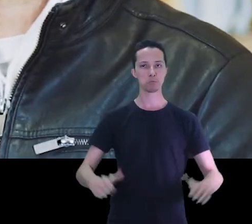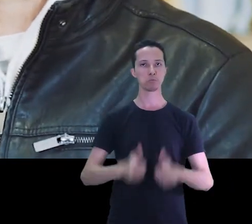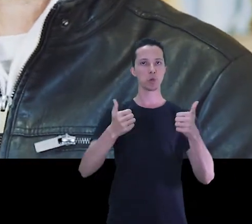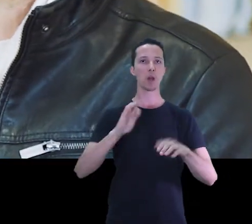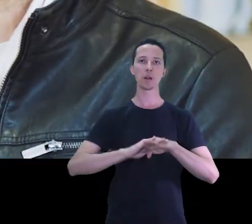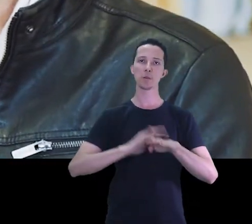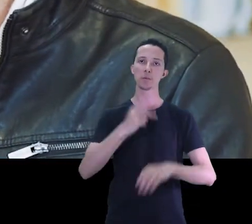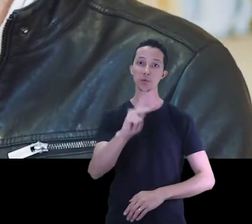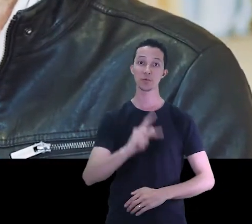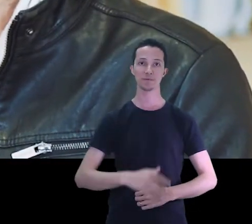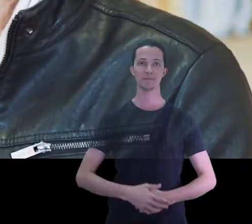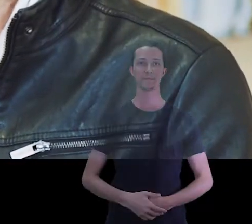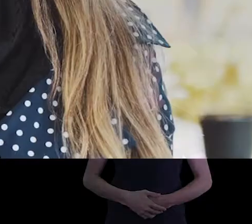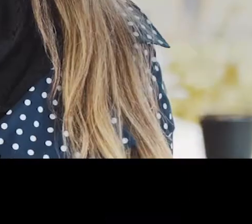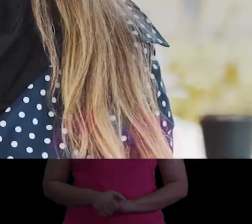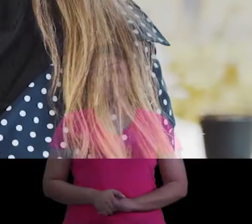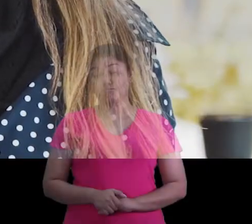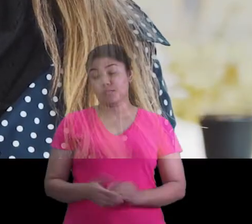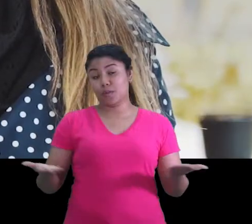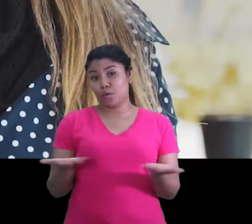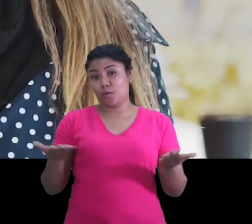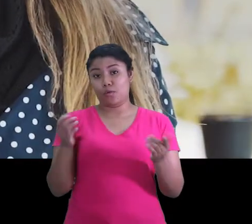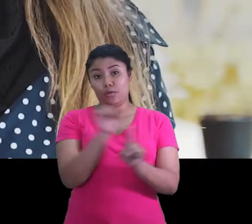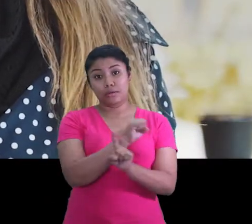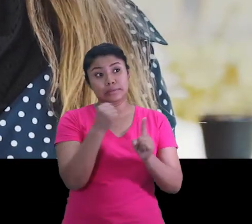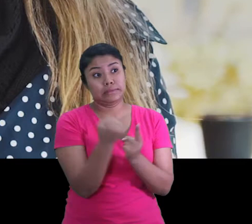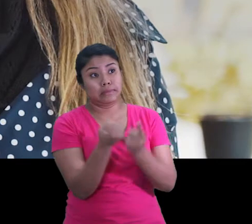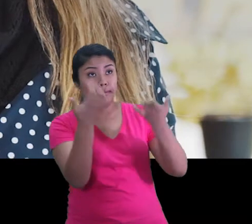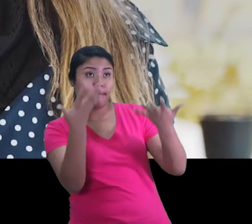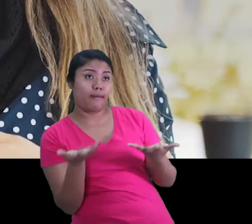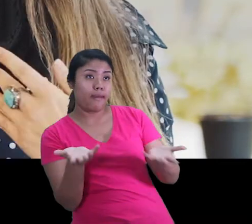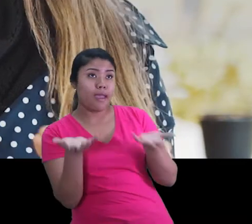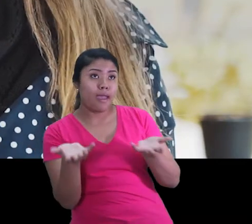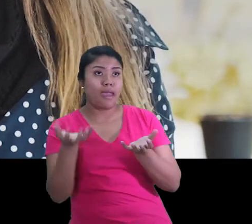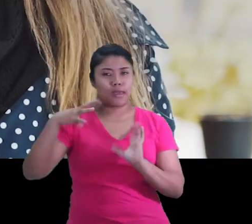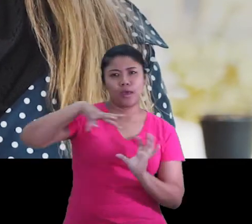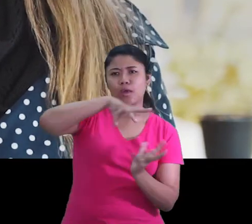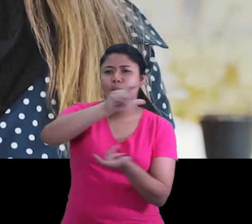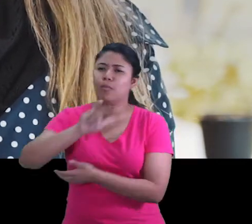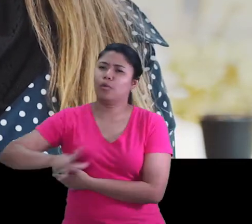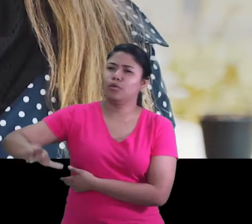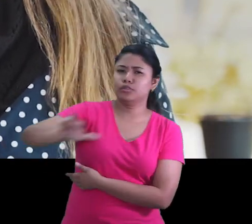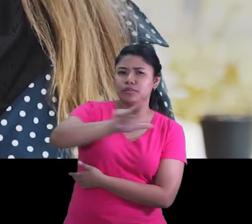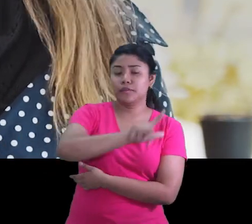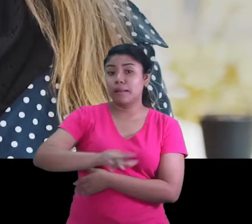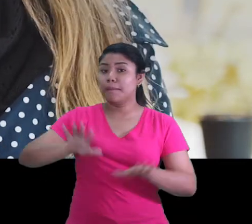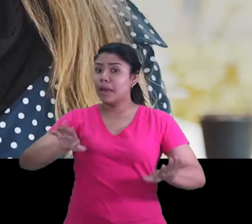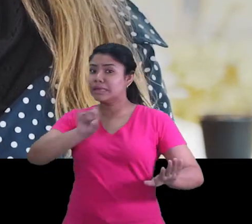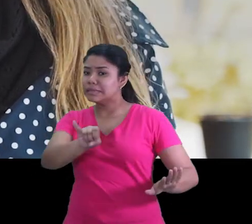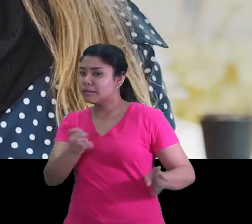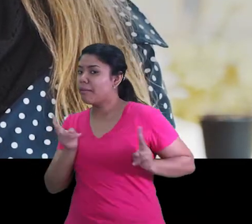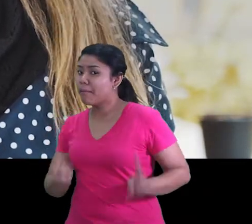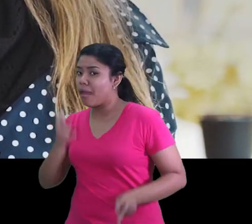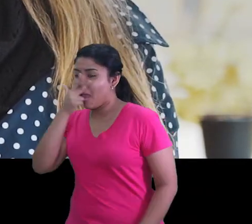espaço que potencialize as suas ações. A sociedade hoje prega tanto a diferença no mundo, mas acho que a gente não vai